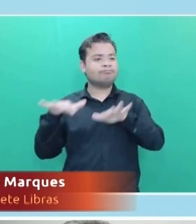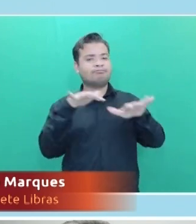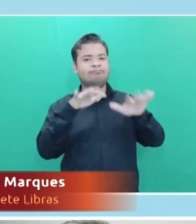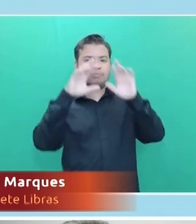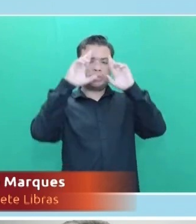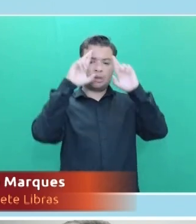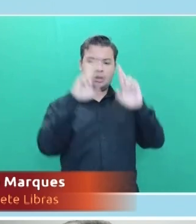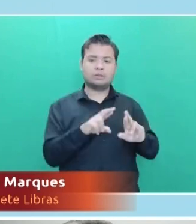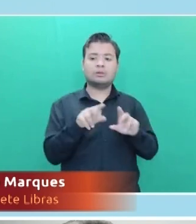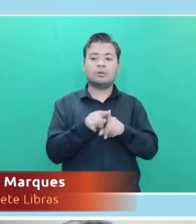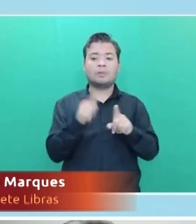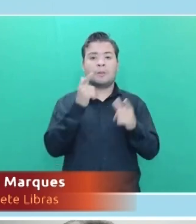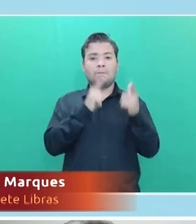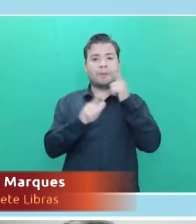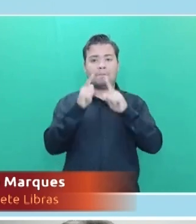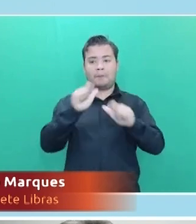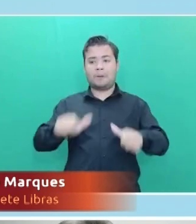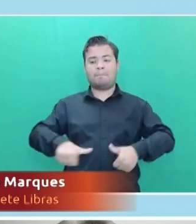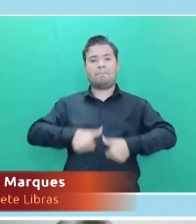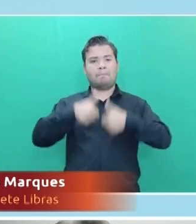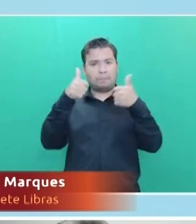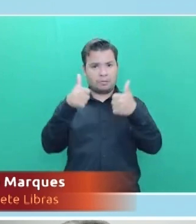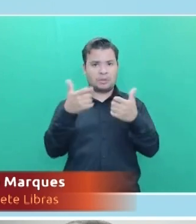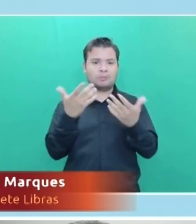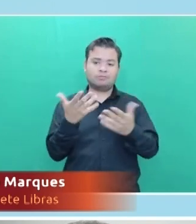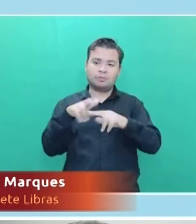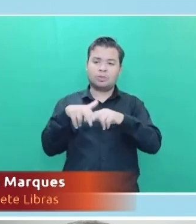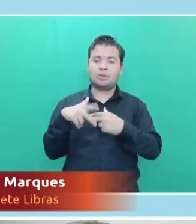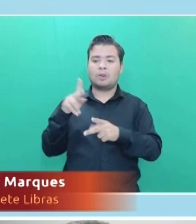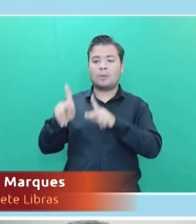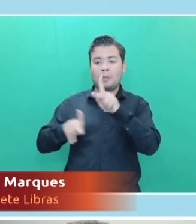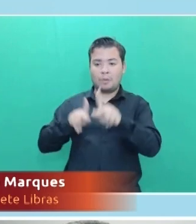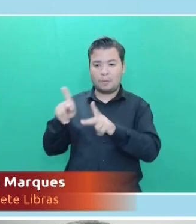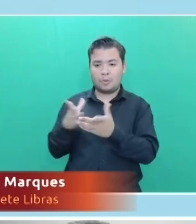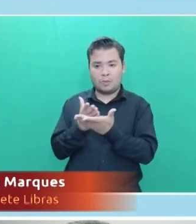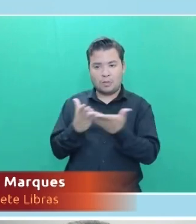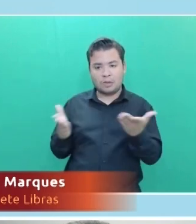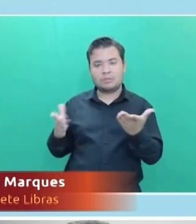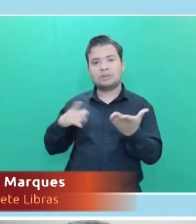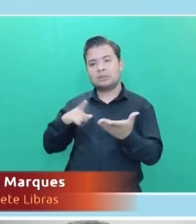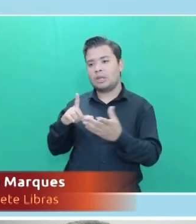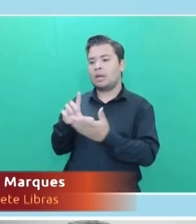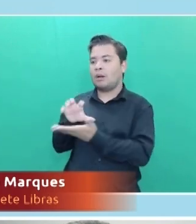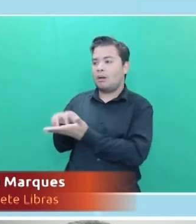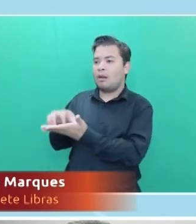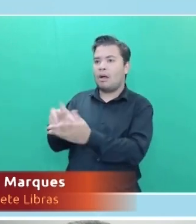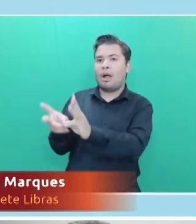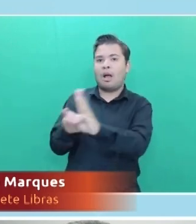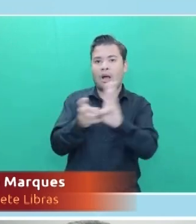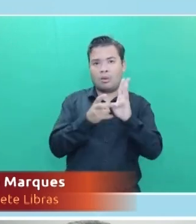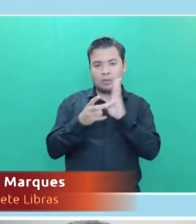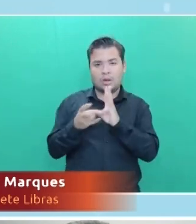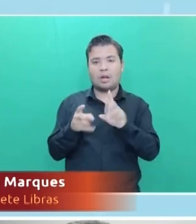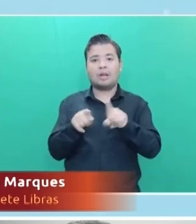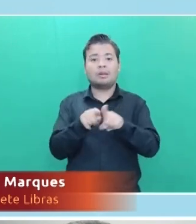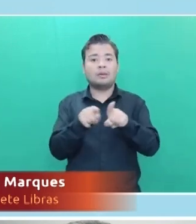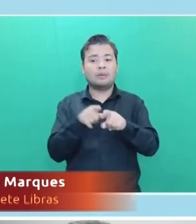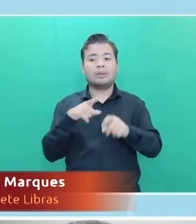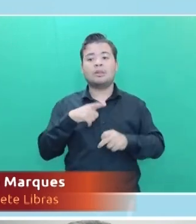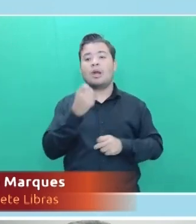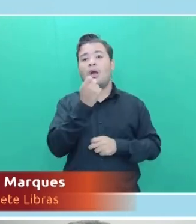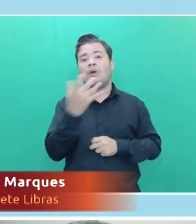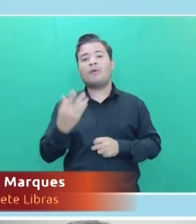oferecer melhores condições, né, de vida às populações, tanto as pessoas que estão aldeadas, quanto aquelas que estão vivendo fora das